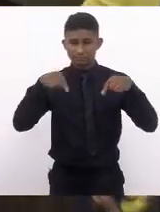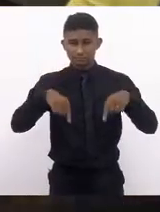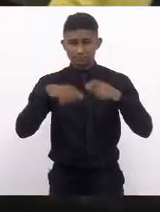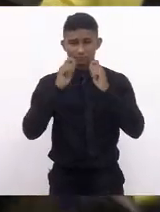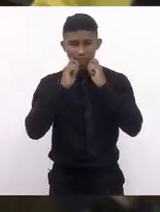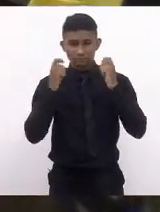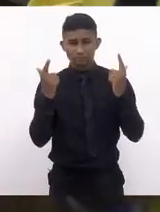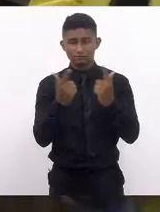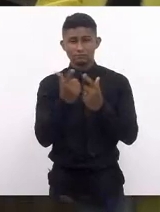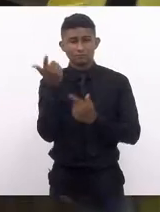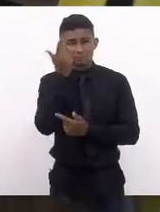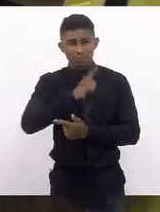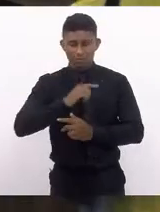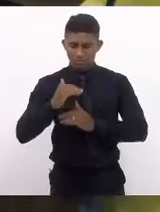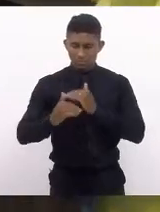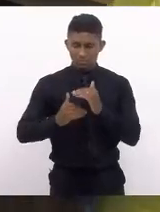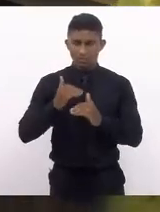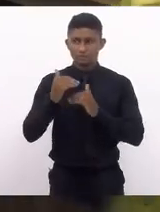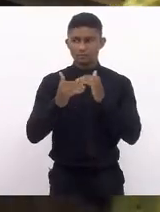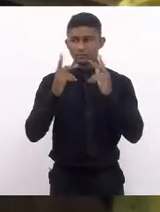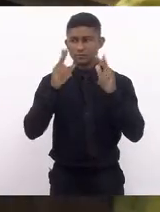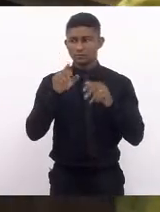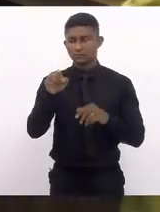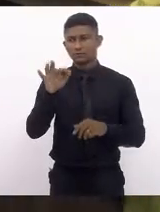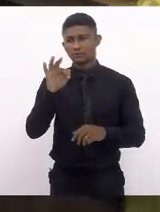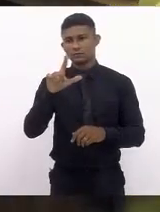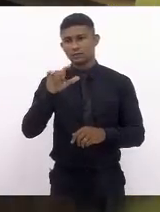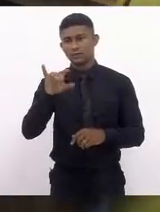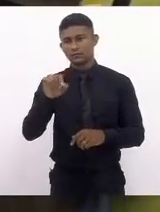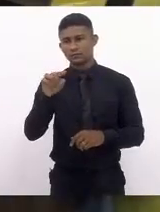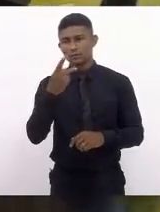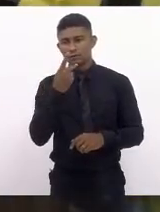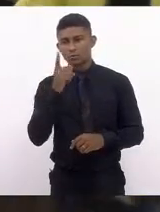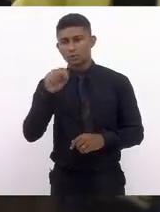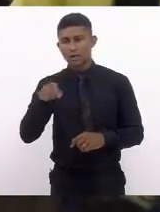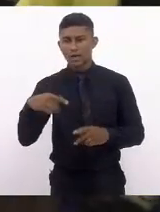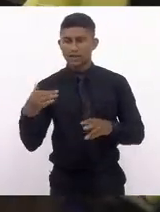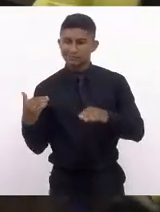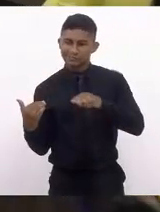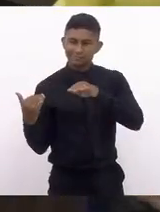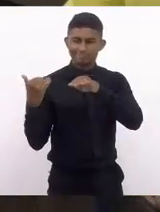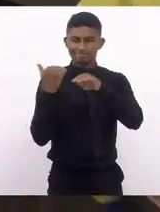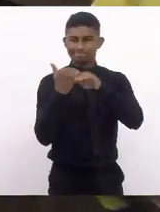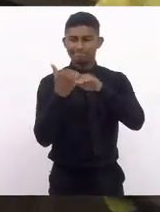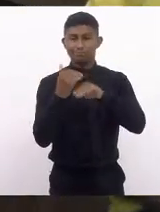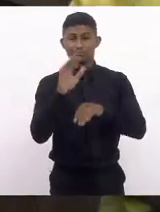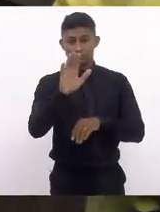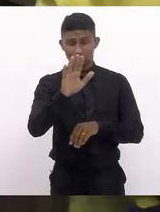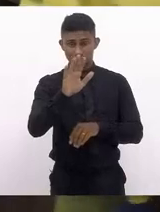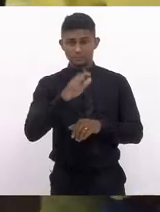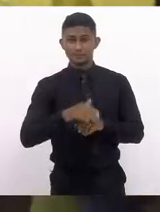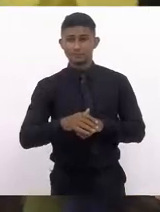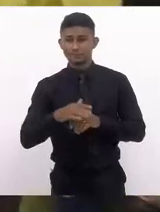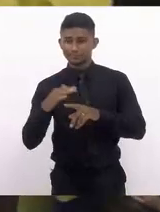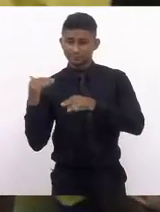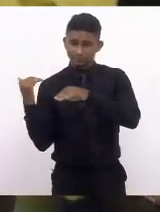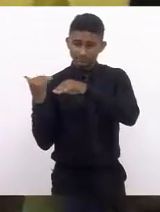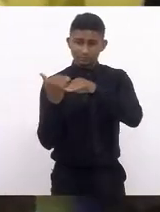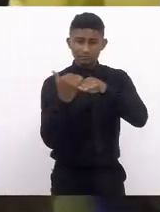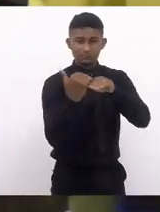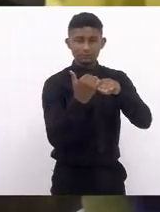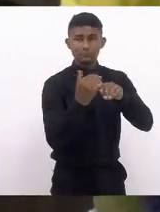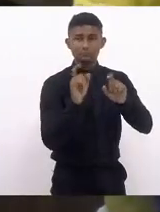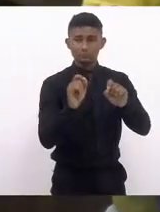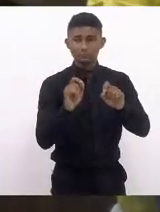Assembleia nós avançamos um pouco vamos dizer Flávio aqui no caminho da equiparação mas aí que paração continua